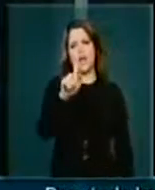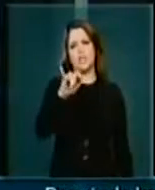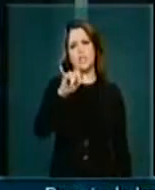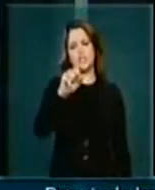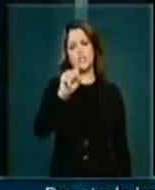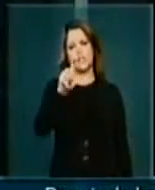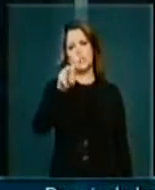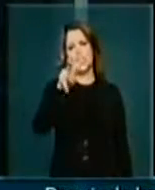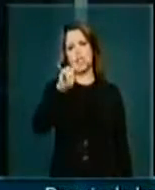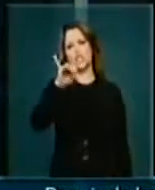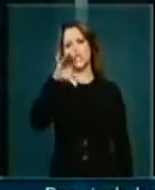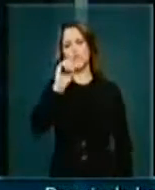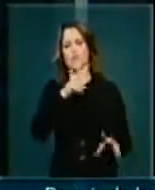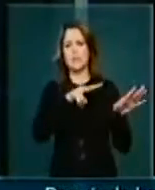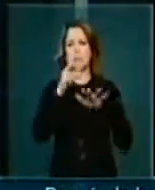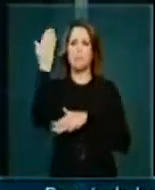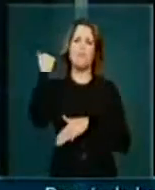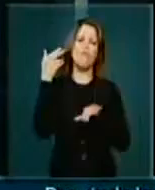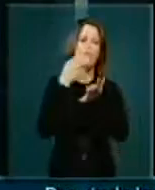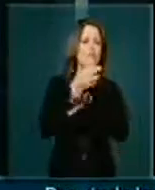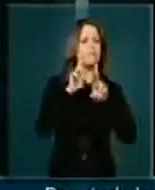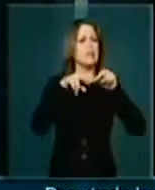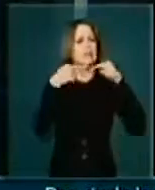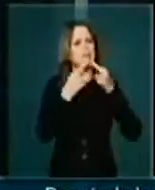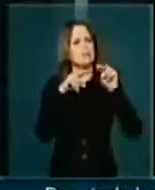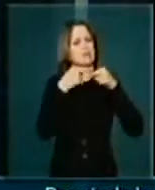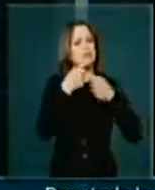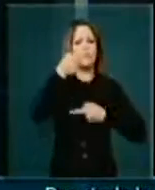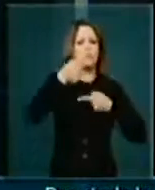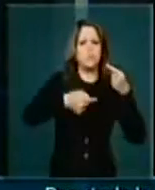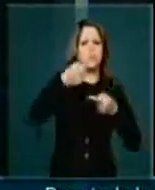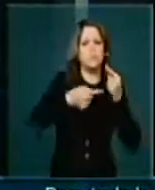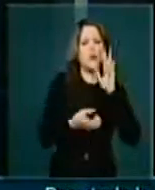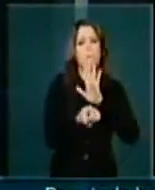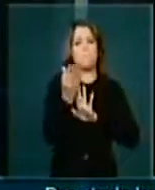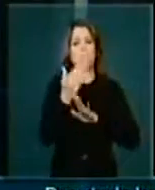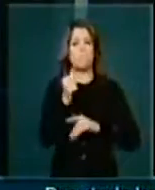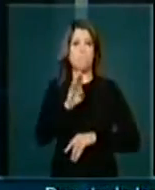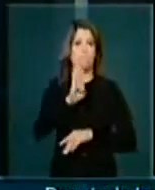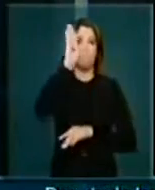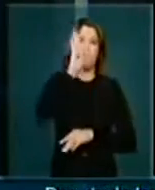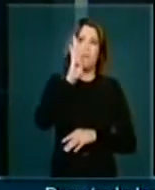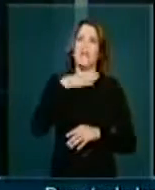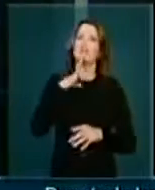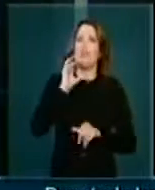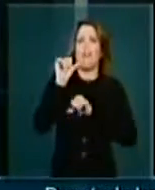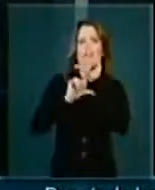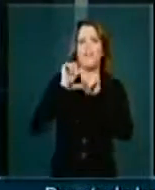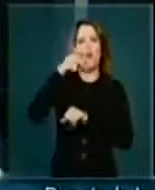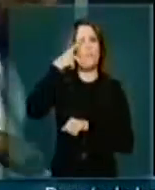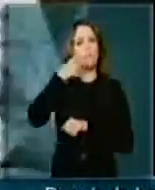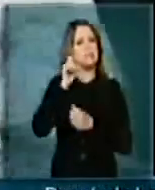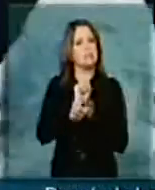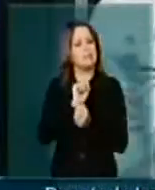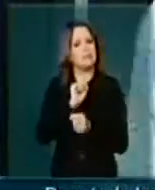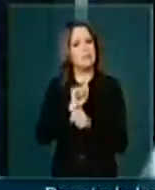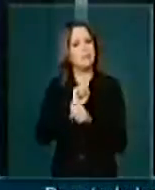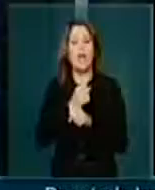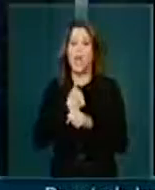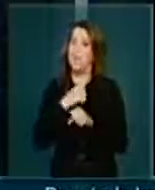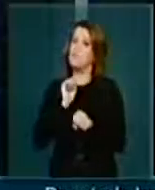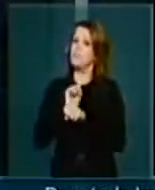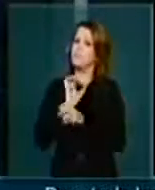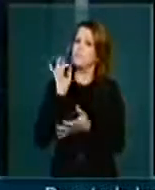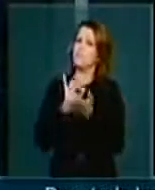passada, participamos de várias reuniões destinadas a discutir a tão prometida reforma política. Espero que,